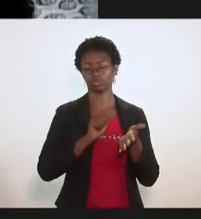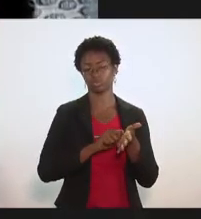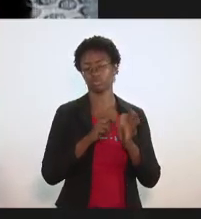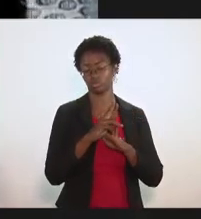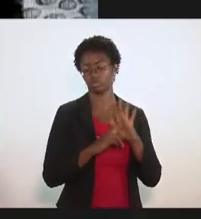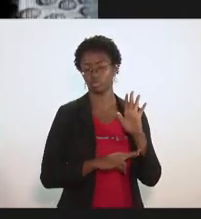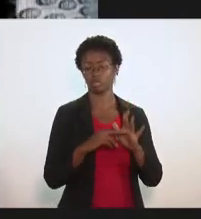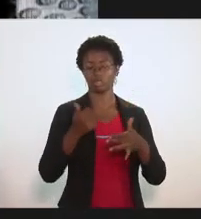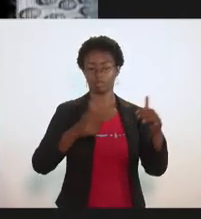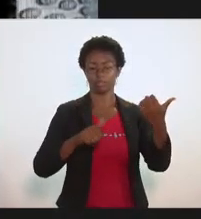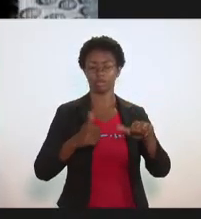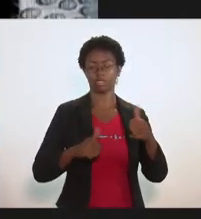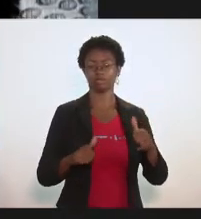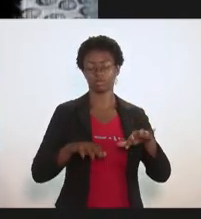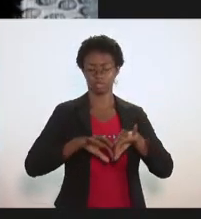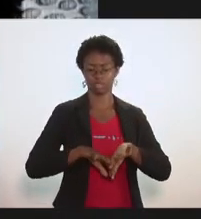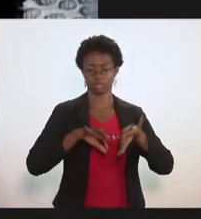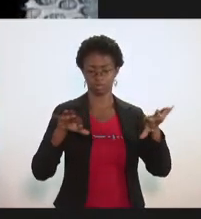número mesmo?